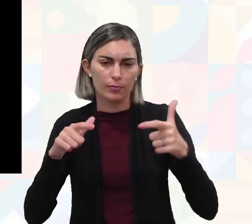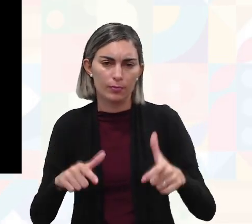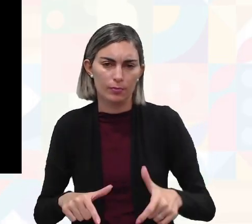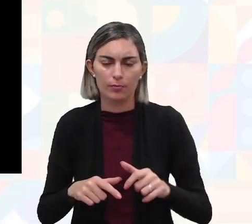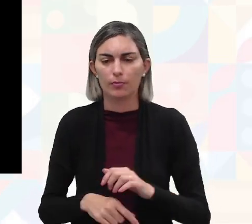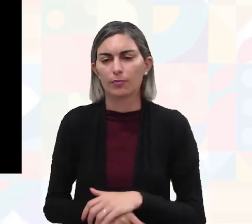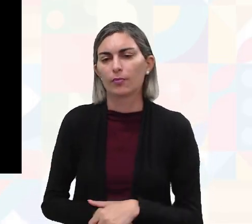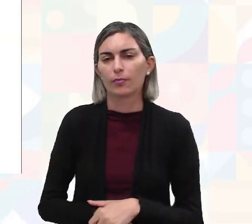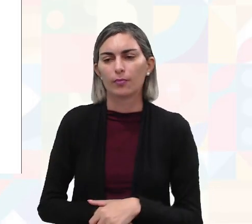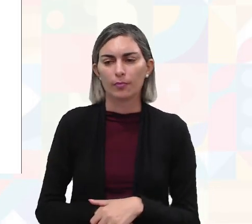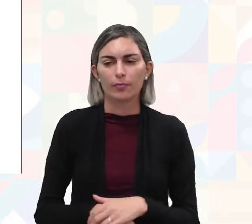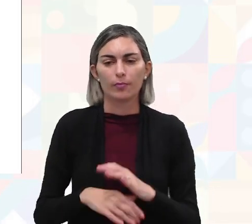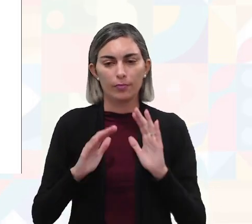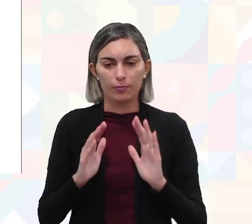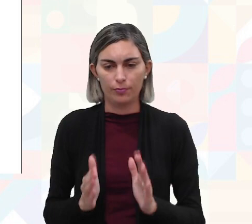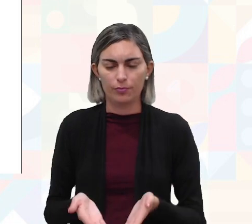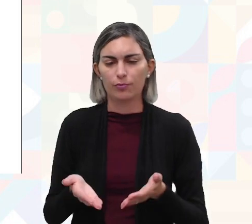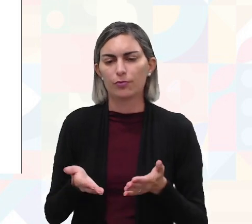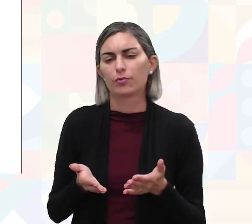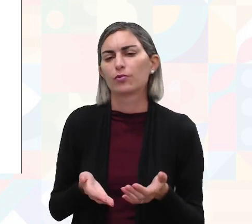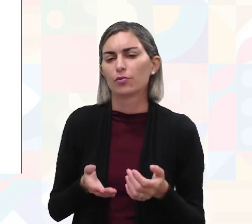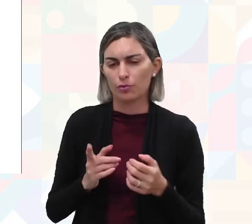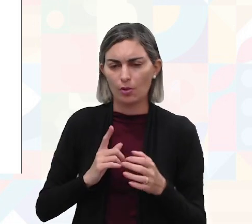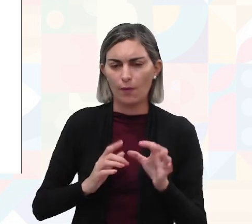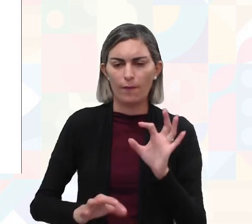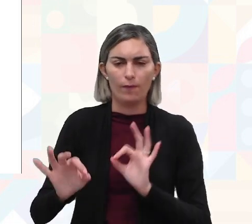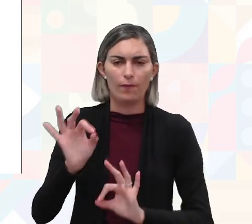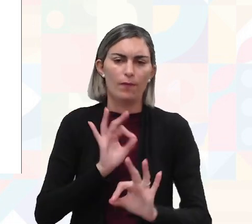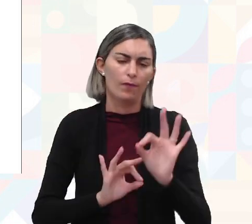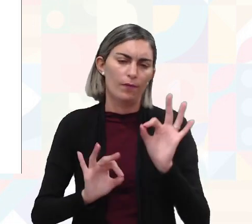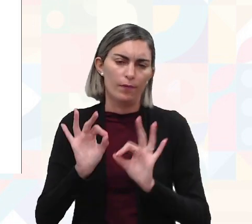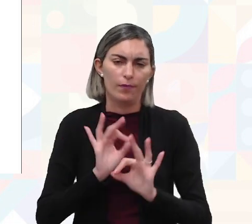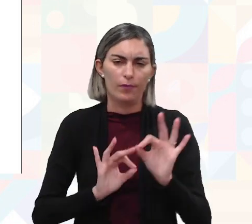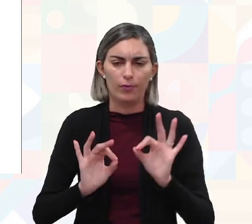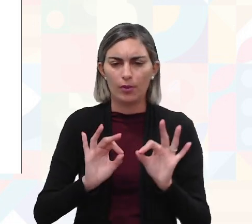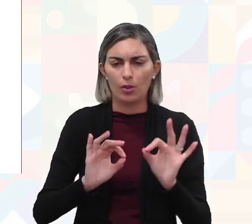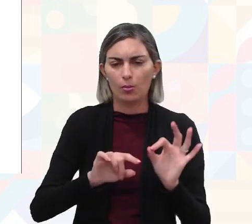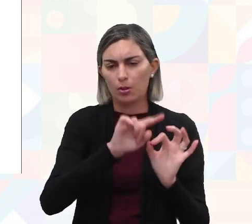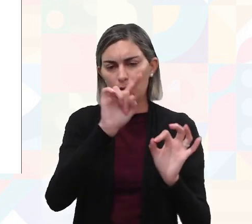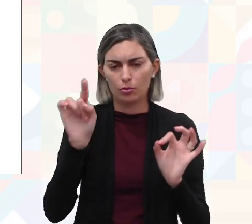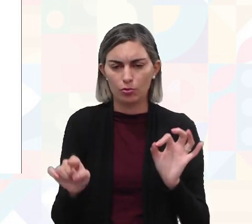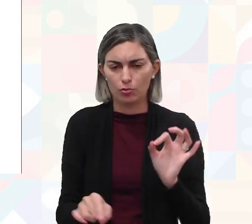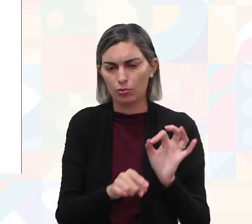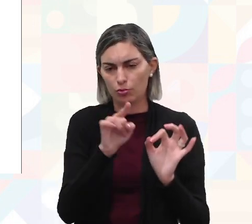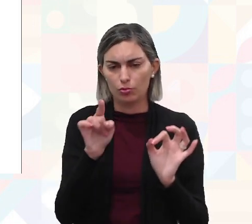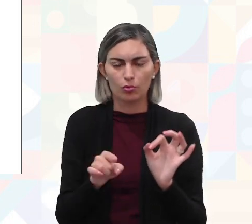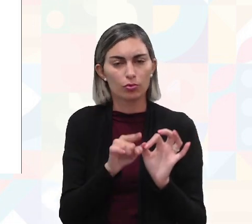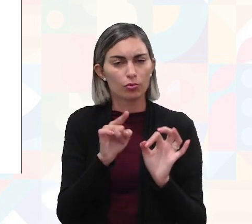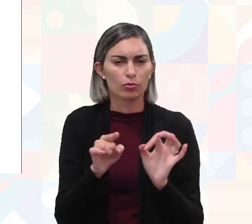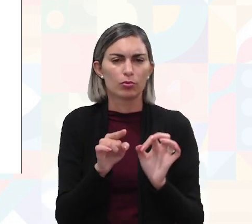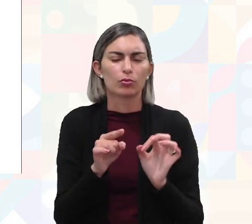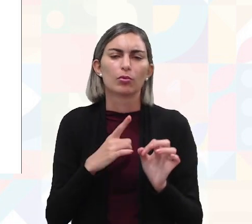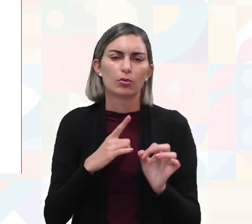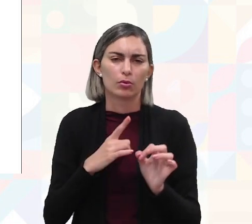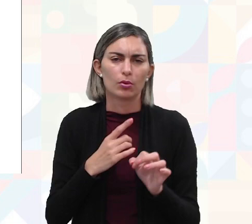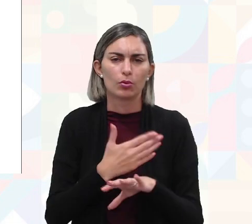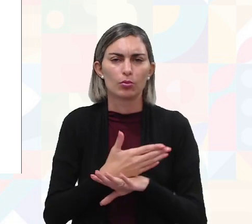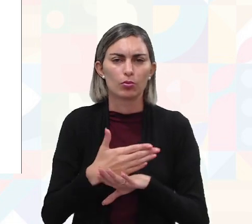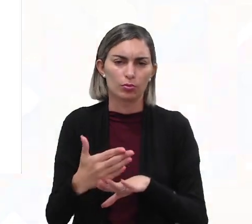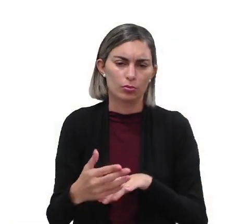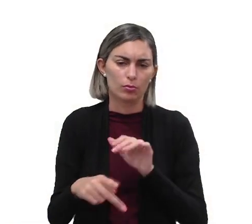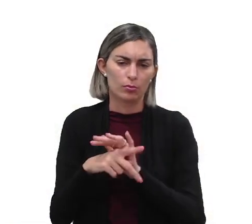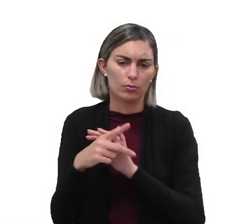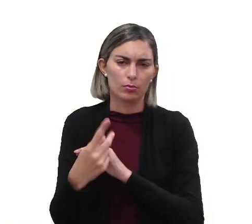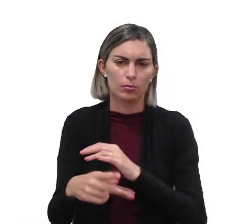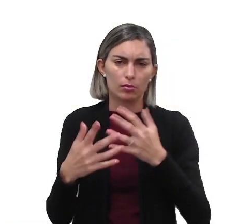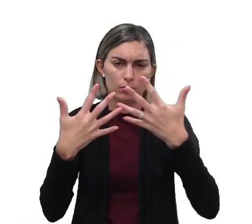Já a forma em aspiral, São formas que costumam fazer parte